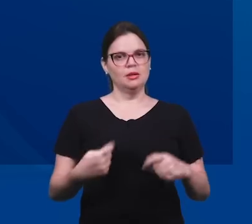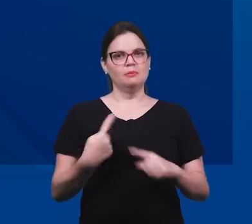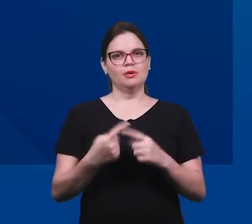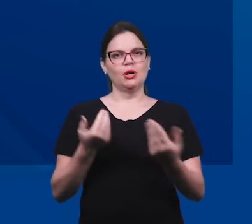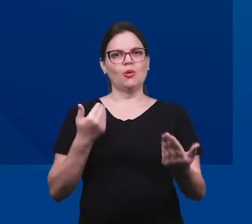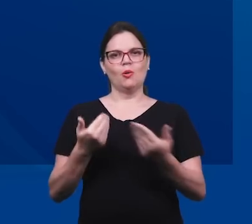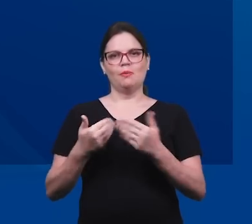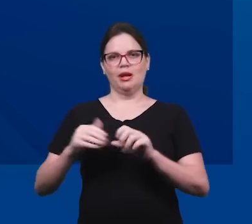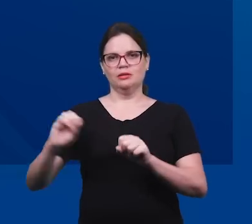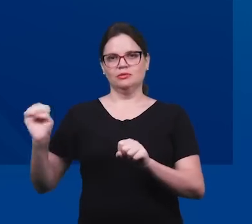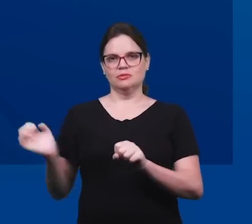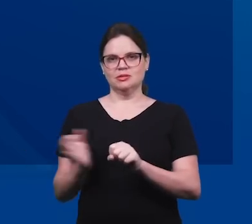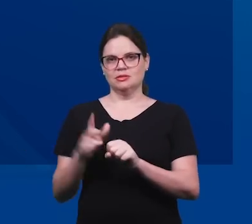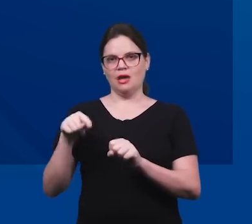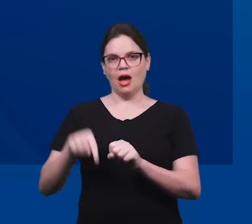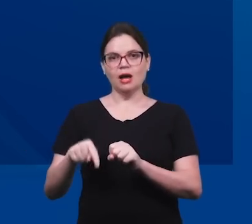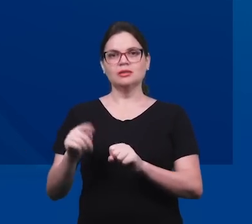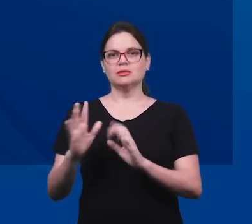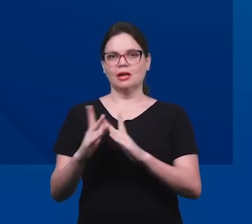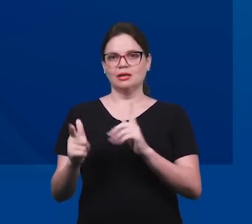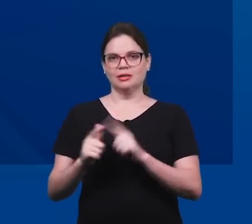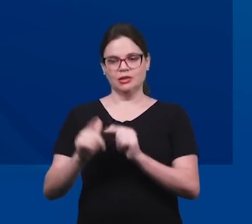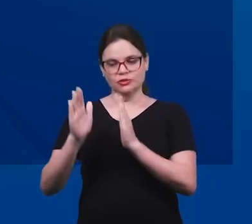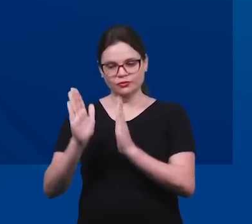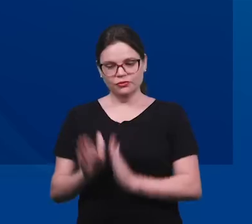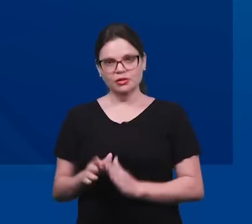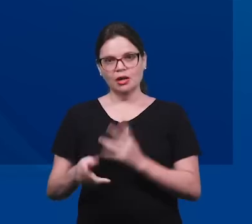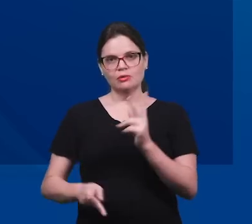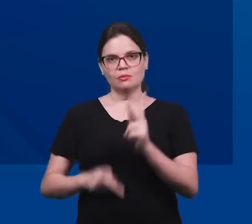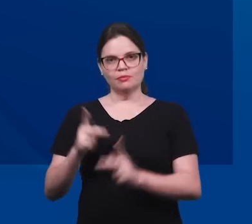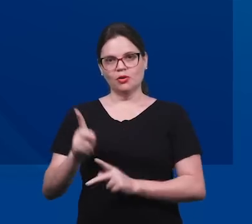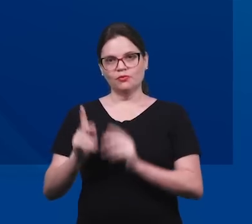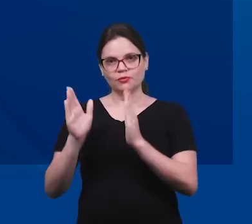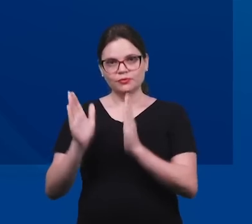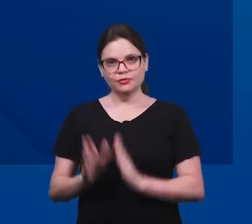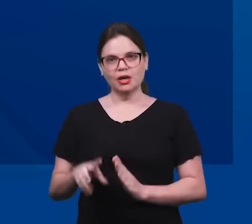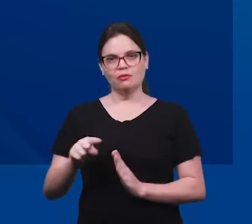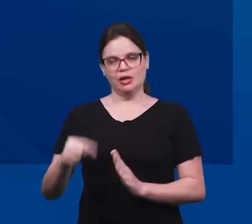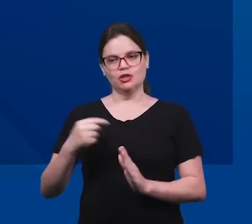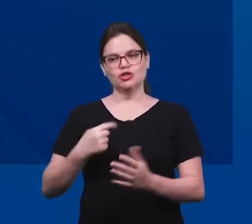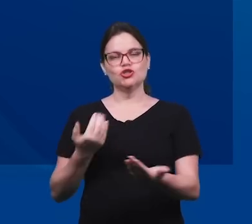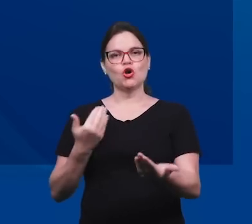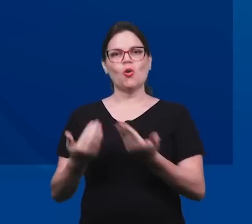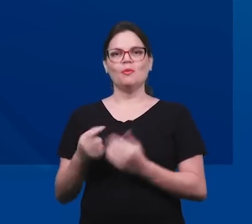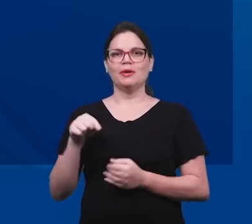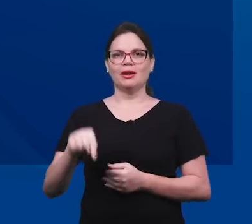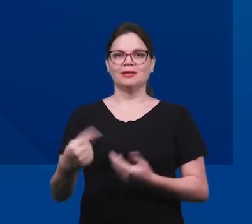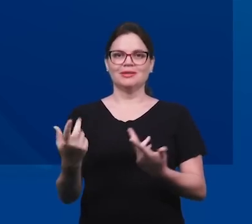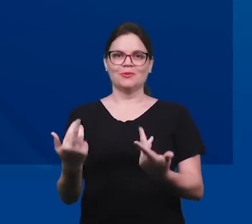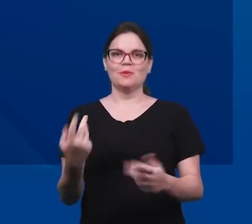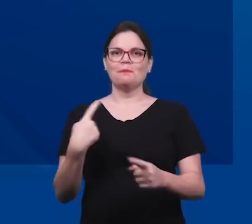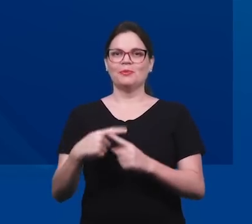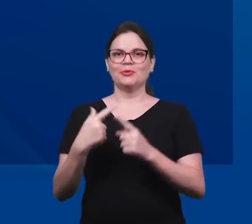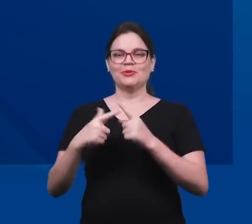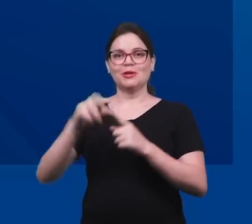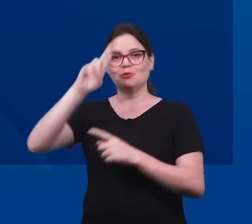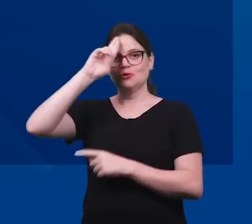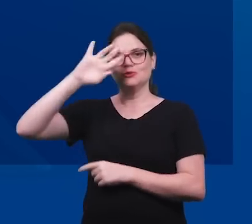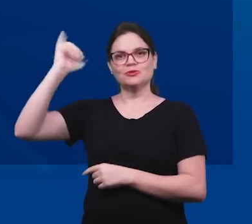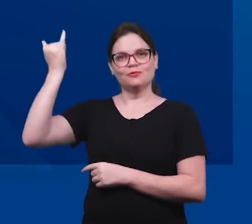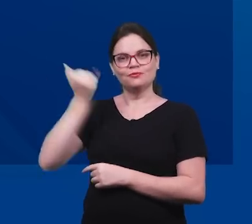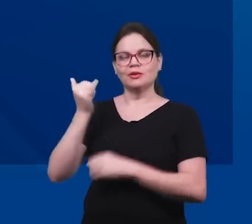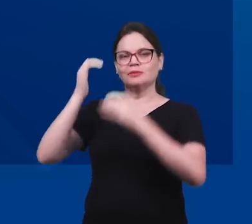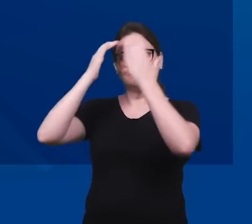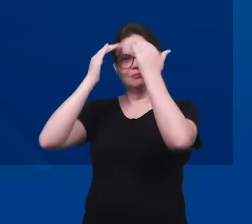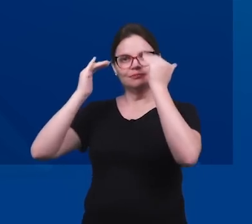a igreja fiel de Cristo, os restantes que estavam em Sardes, porque nós ouvimos a voz do Senhor e seguimos as orientações daquilo que